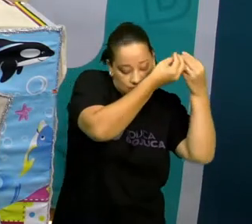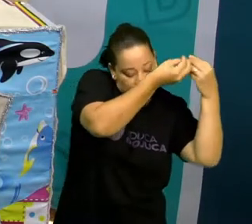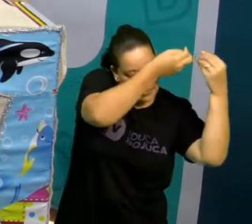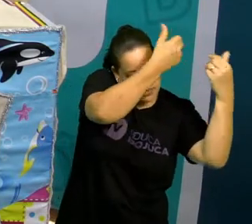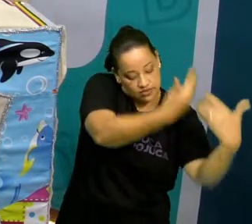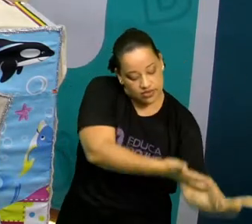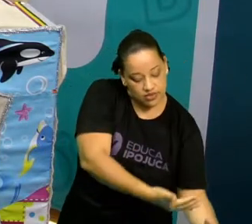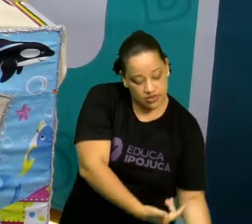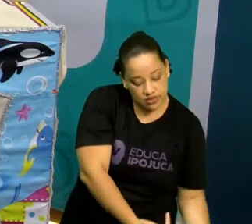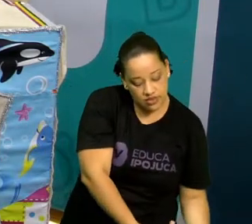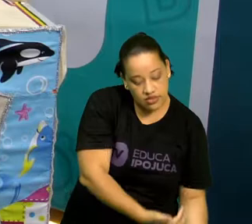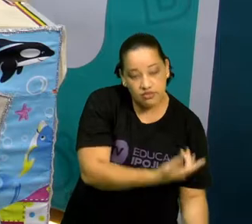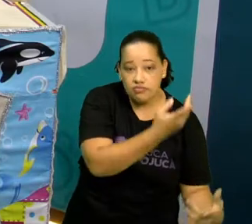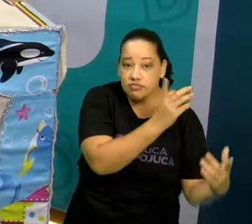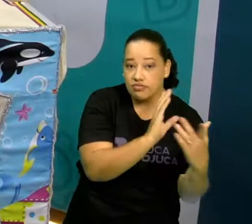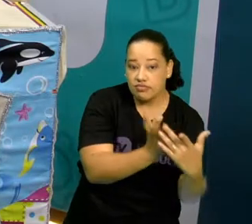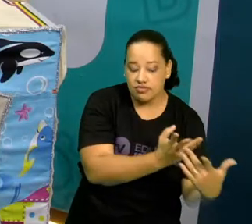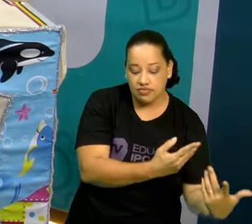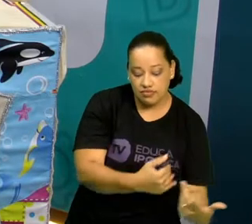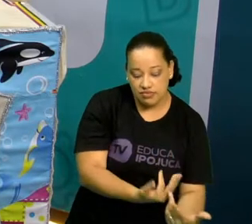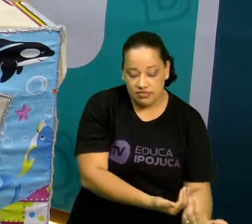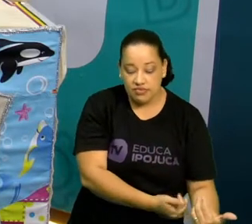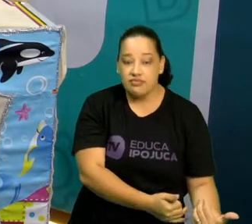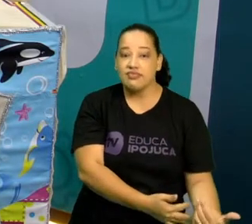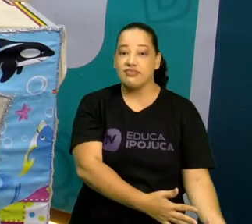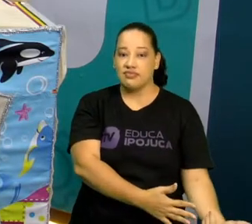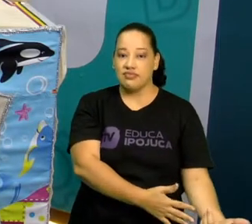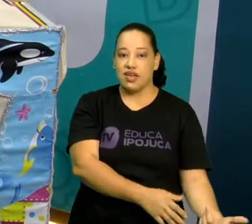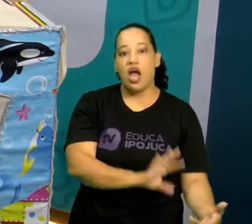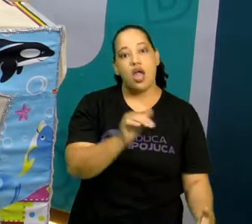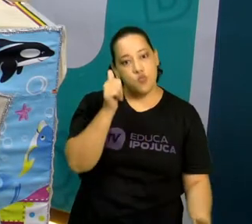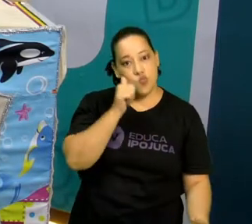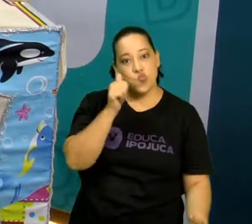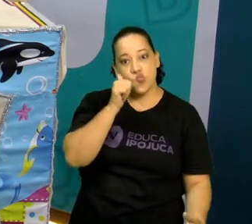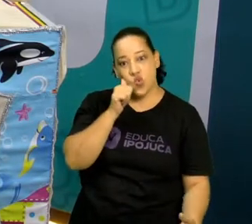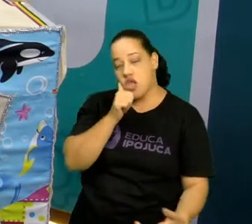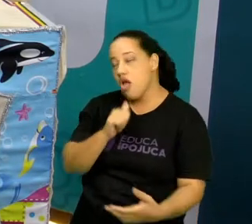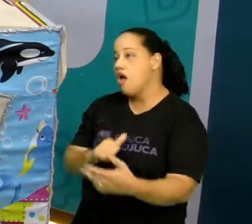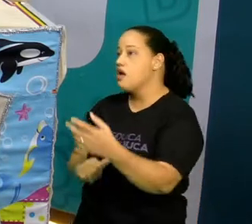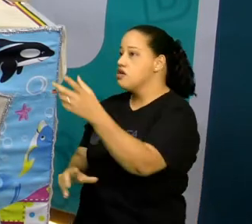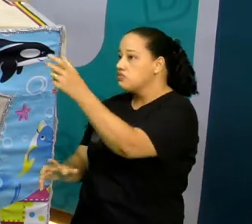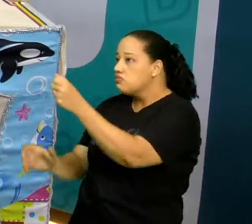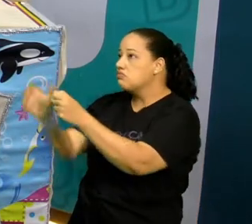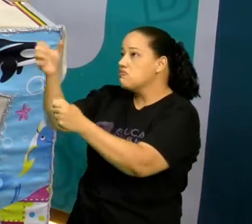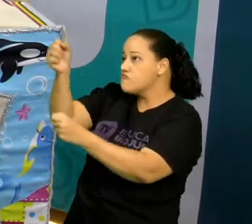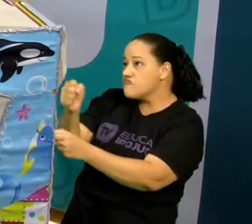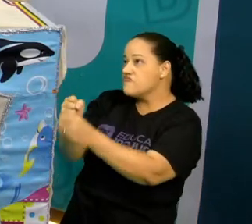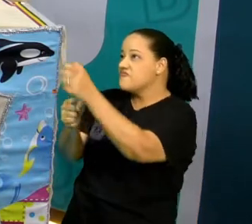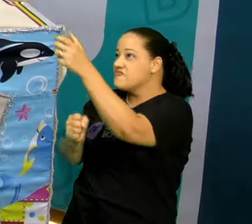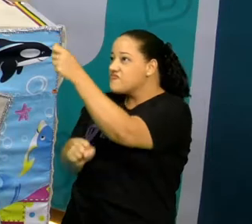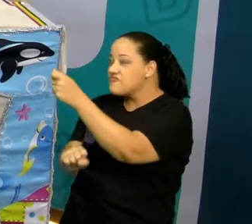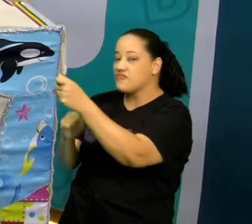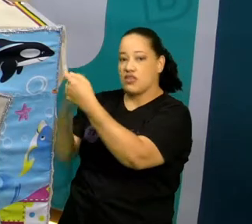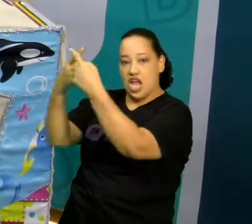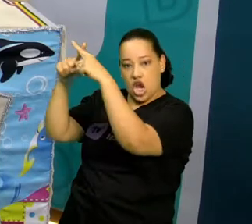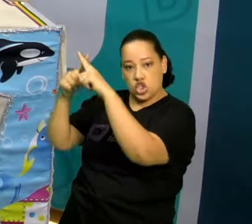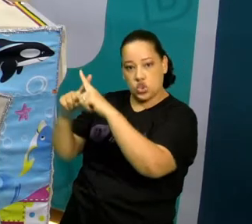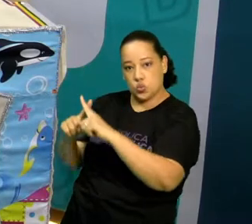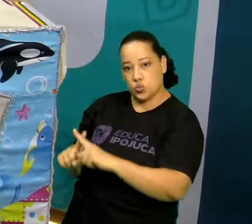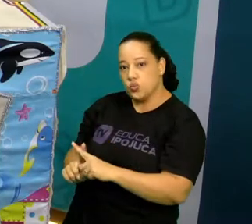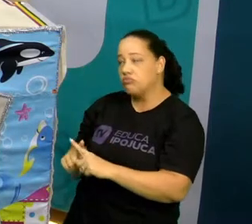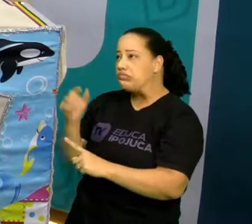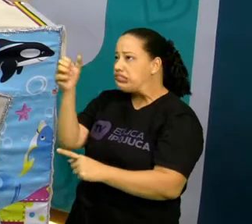pela janela, e essa senhora subia. As tranças chegavam até embaixo? Isso